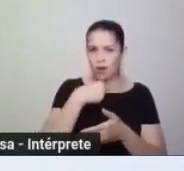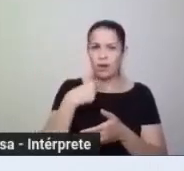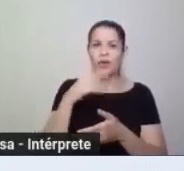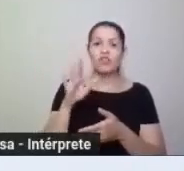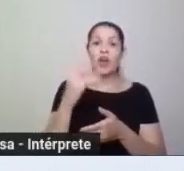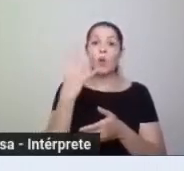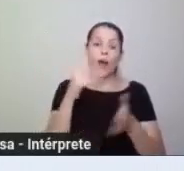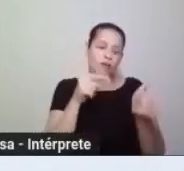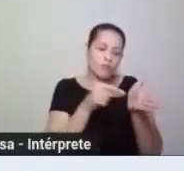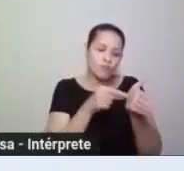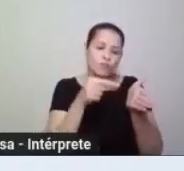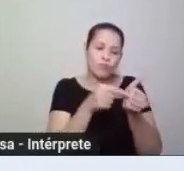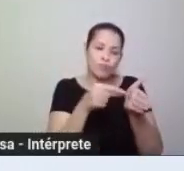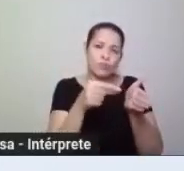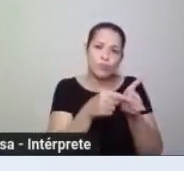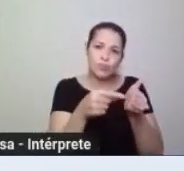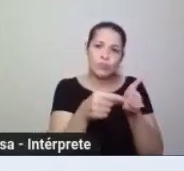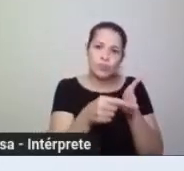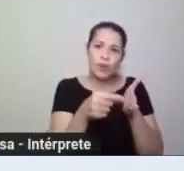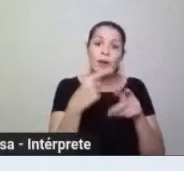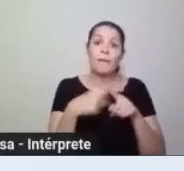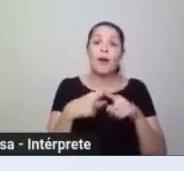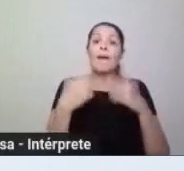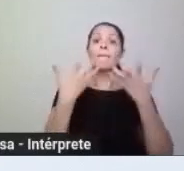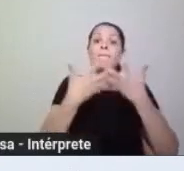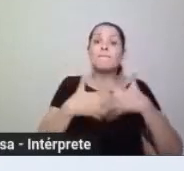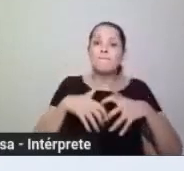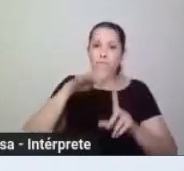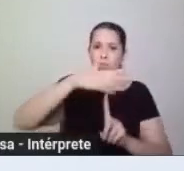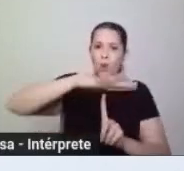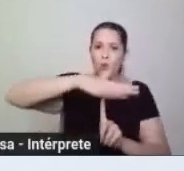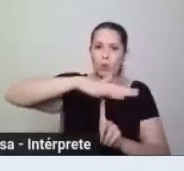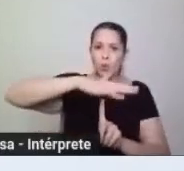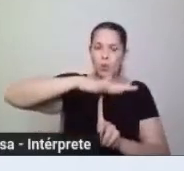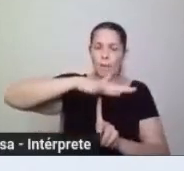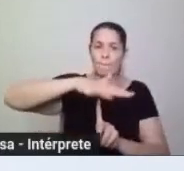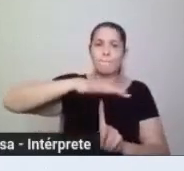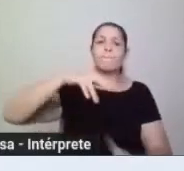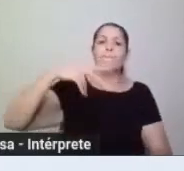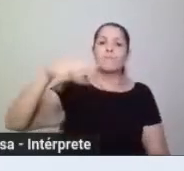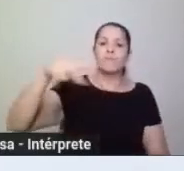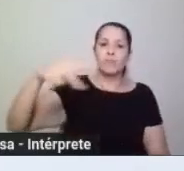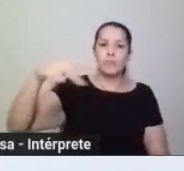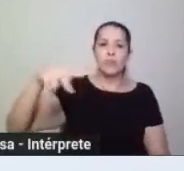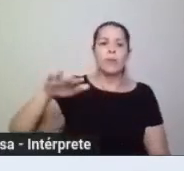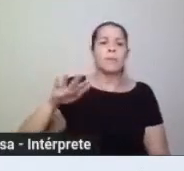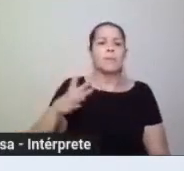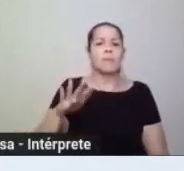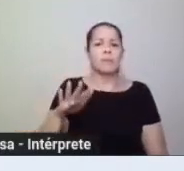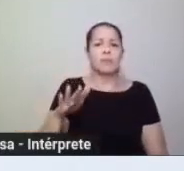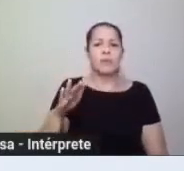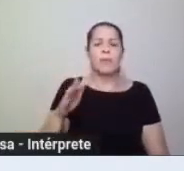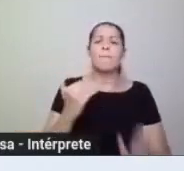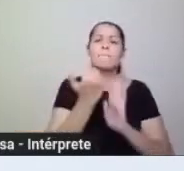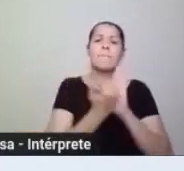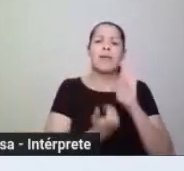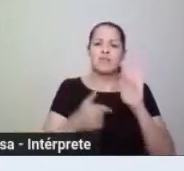sensores. Pelo motor ser um motor de menos que 70